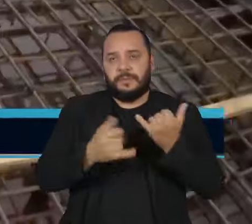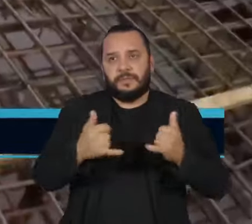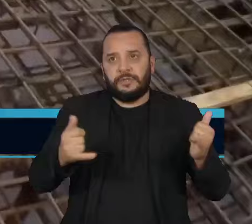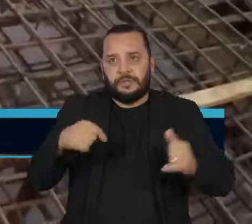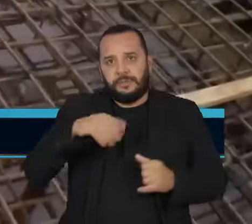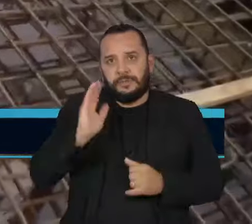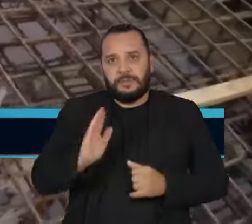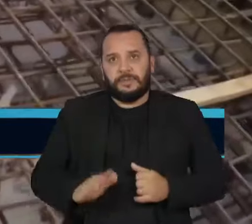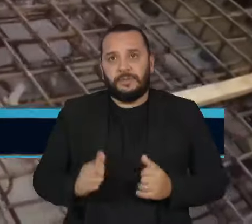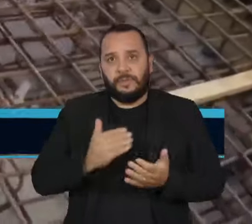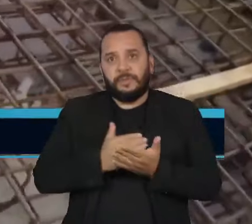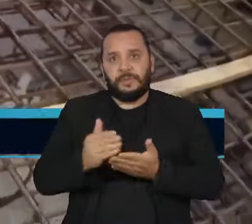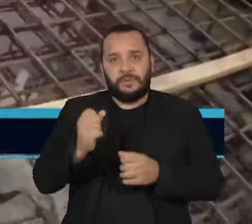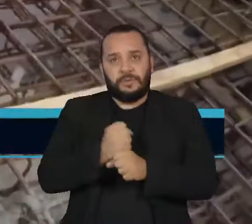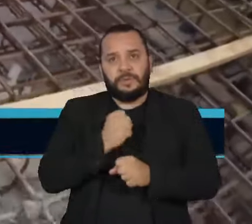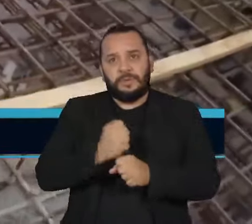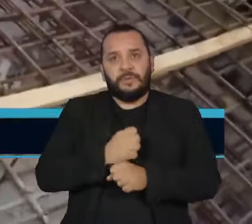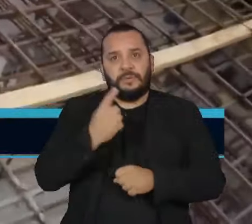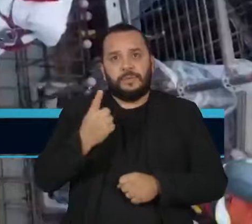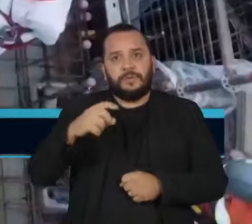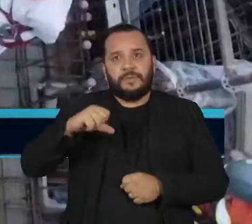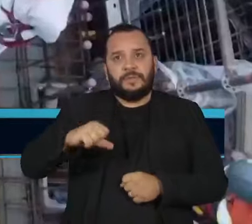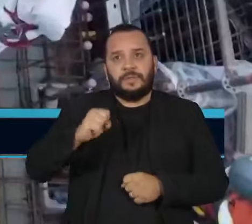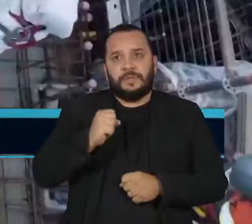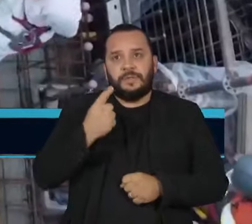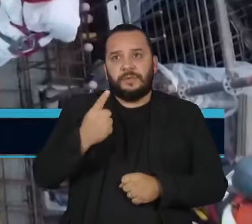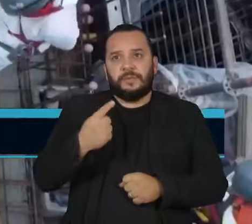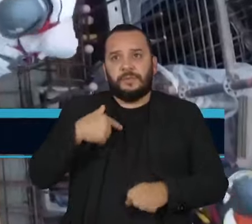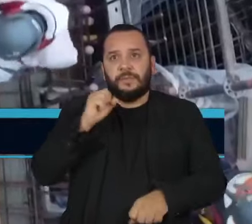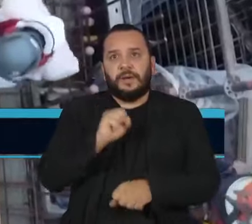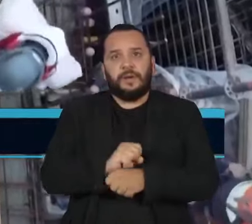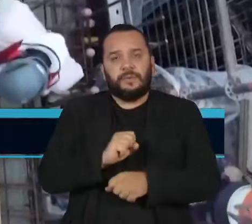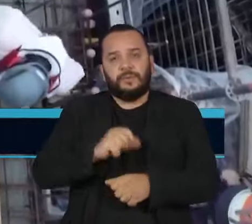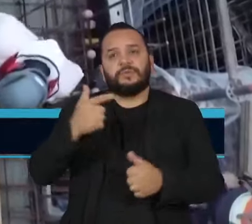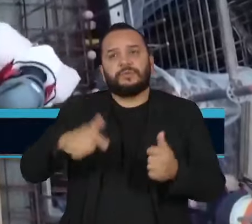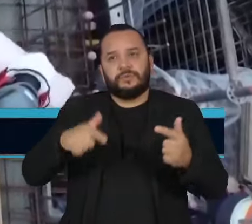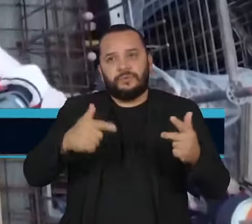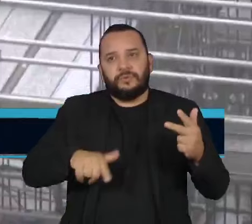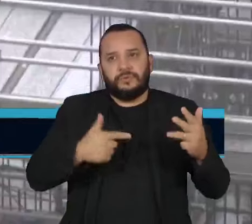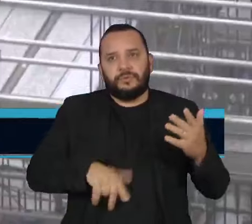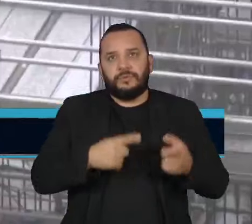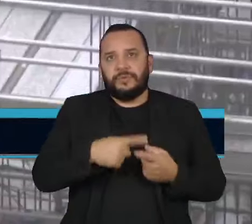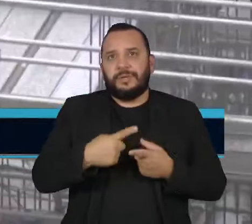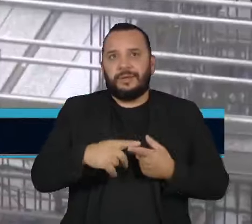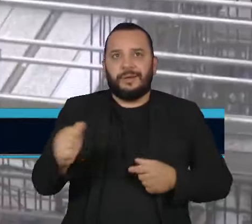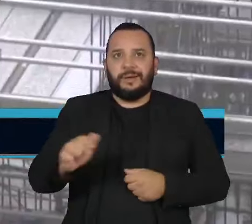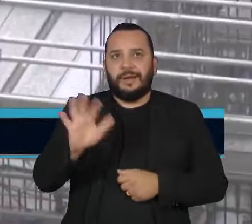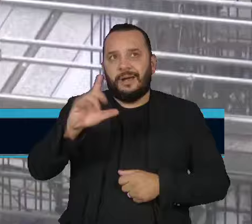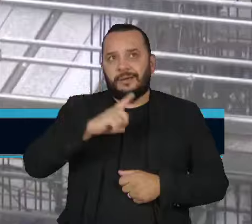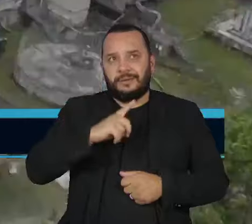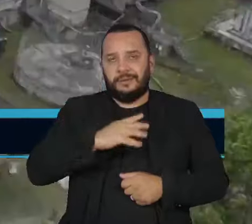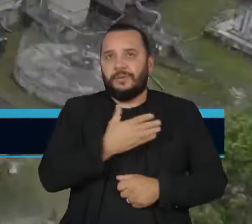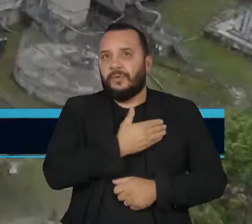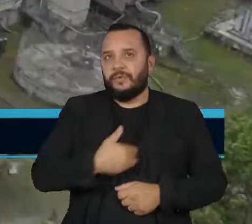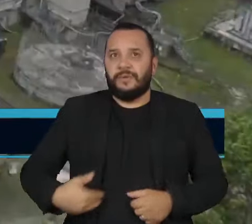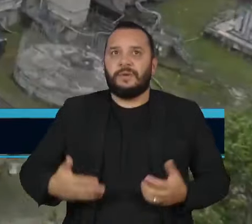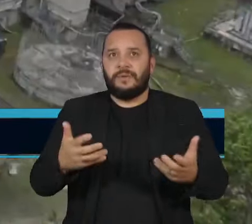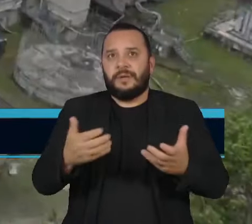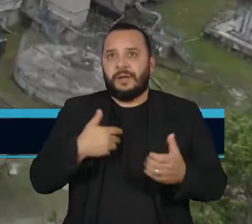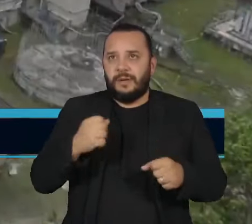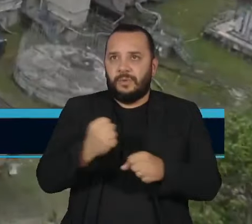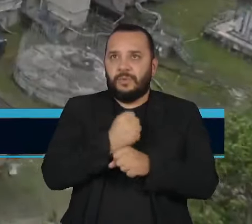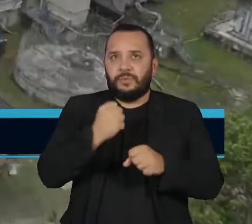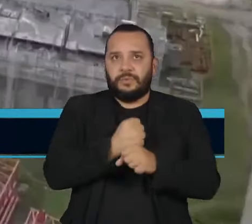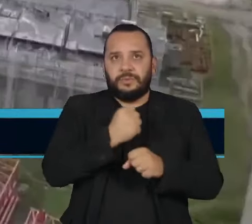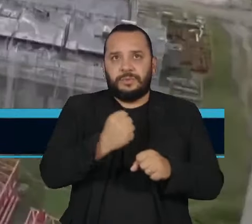em 1981 e já foram paralisadas várias vezes por conta de custos altos o governo prevê que a conclusão